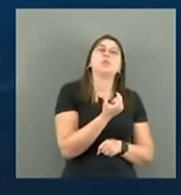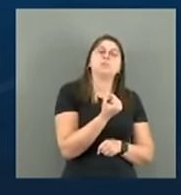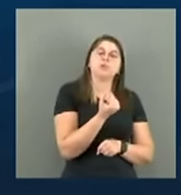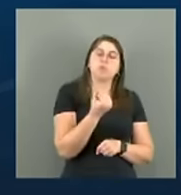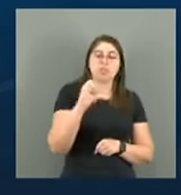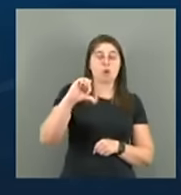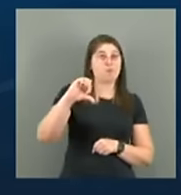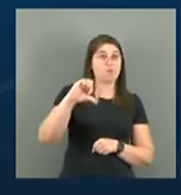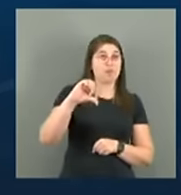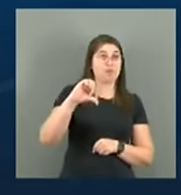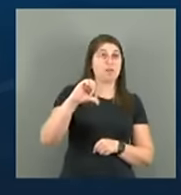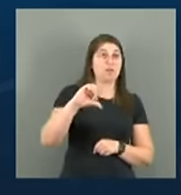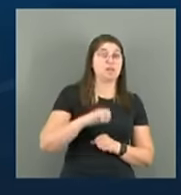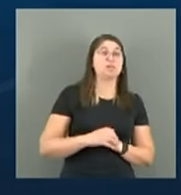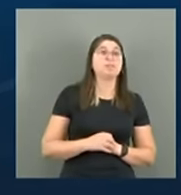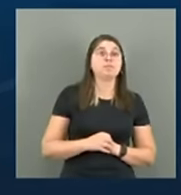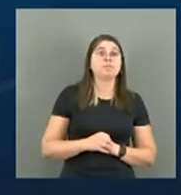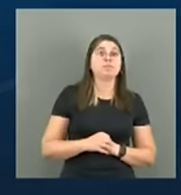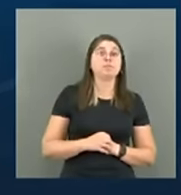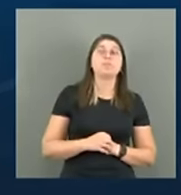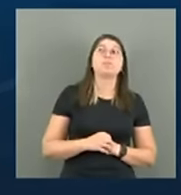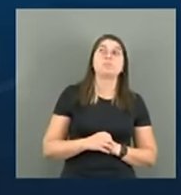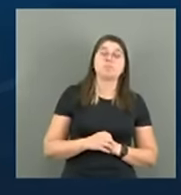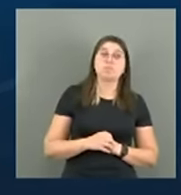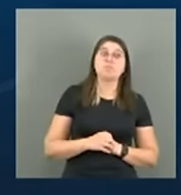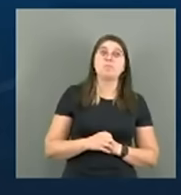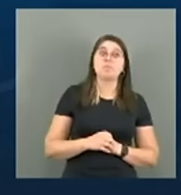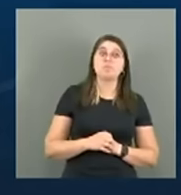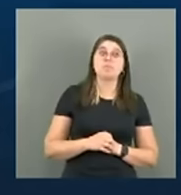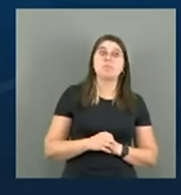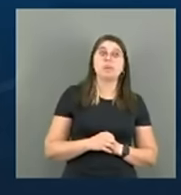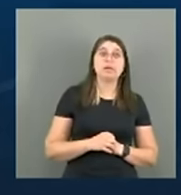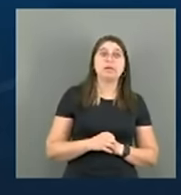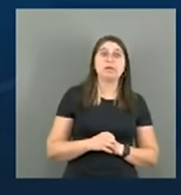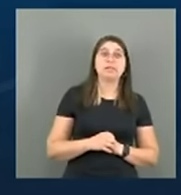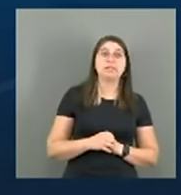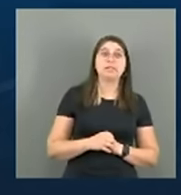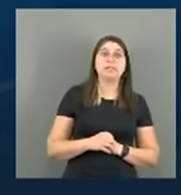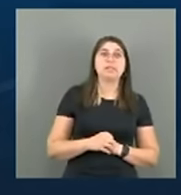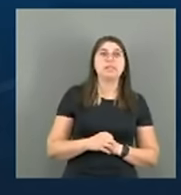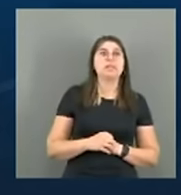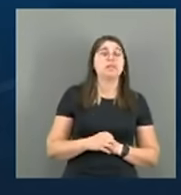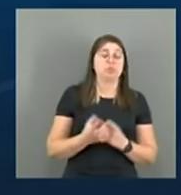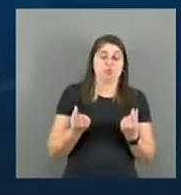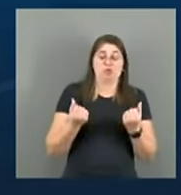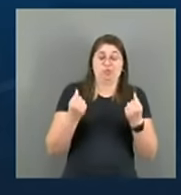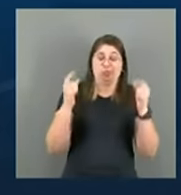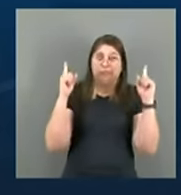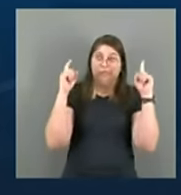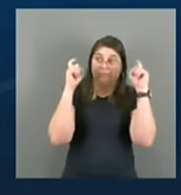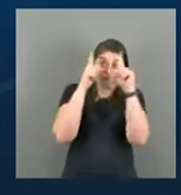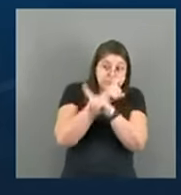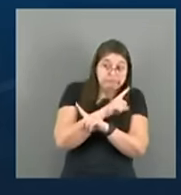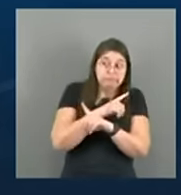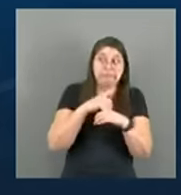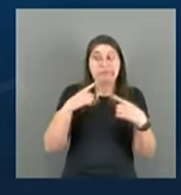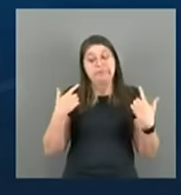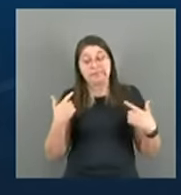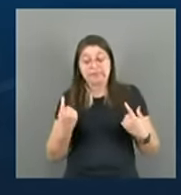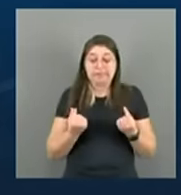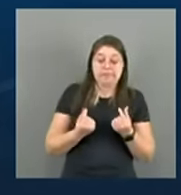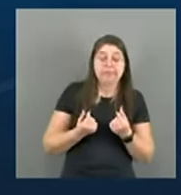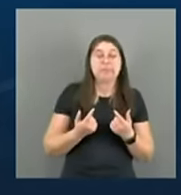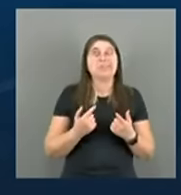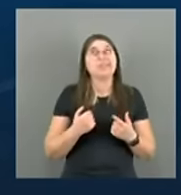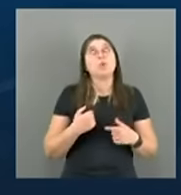2009. Porra! E aí, estava com dificuldades financeiras. E aí, qual que